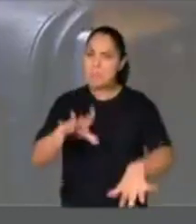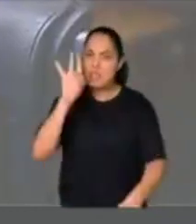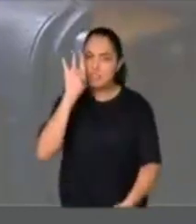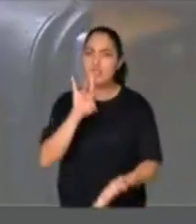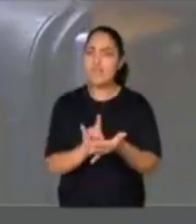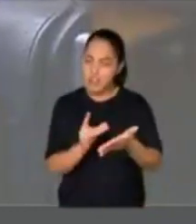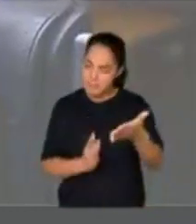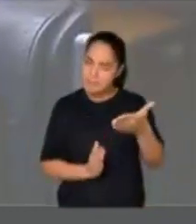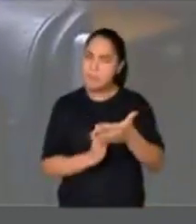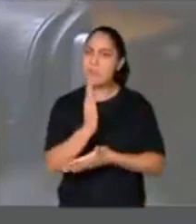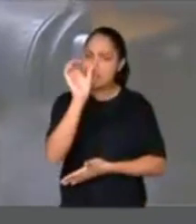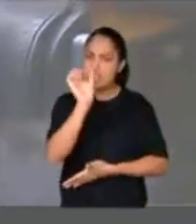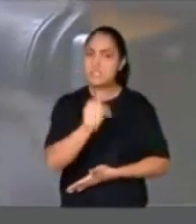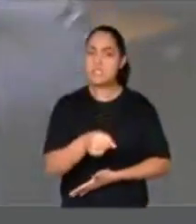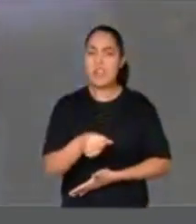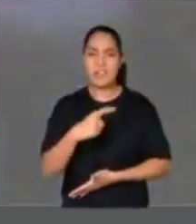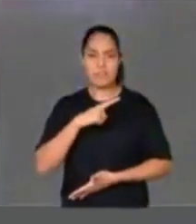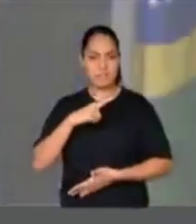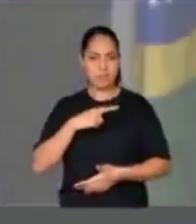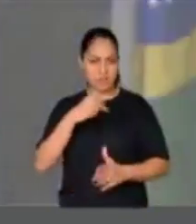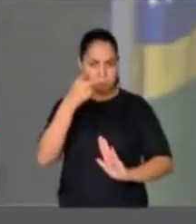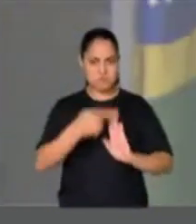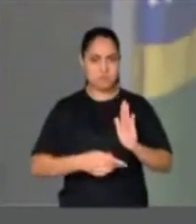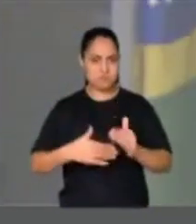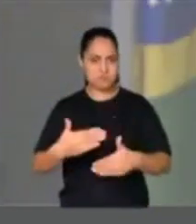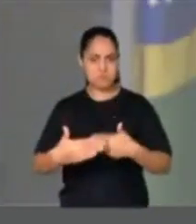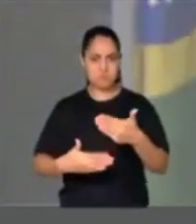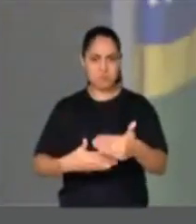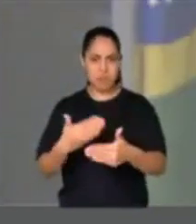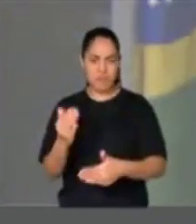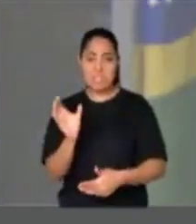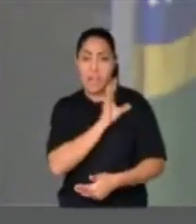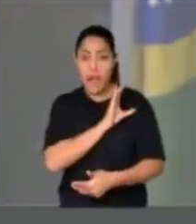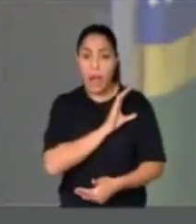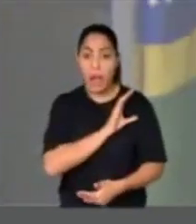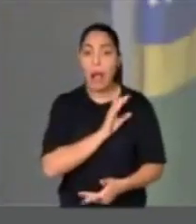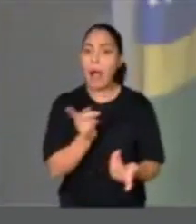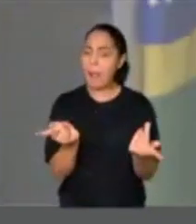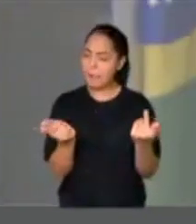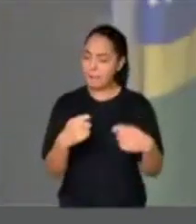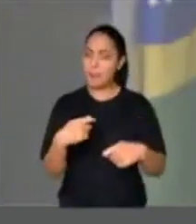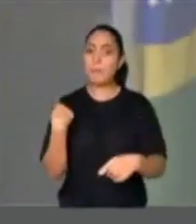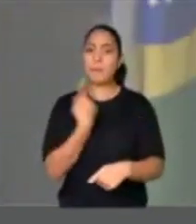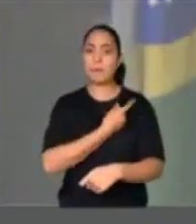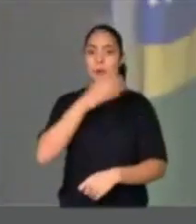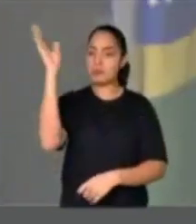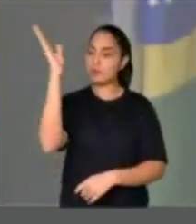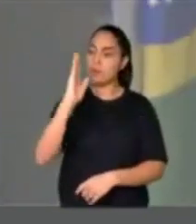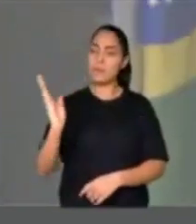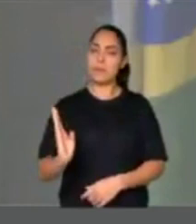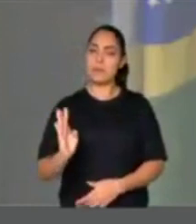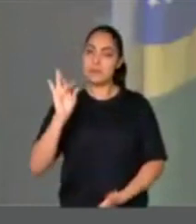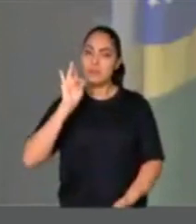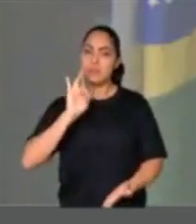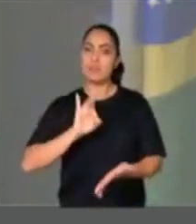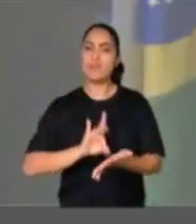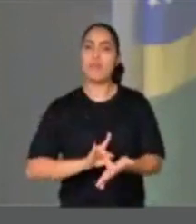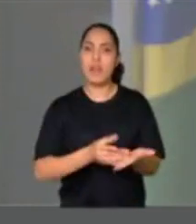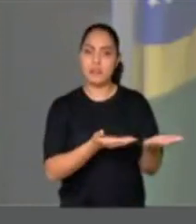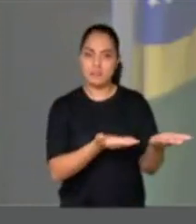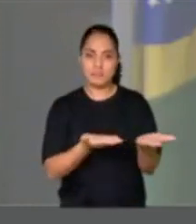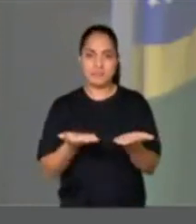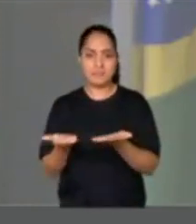ser aprovadas, que vão ser levadas em frente o mais rápido possível para que o nosso país acolha de braços